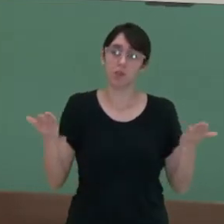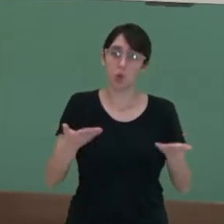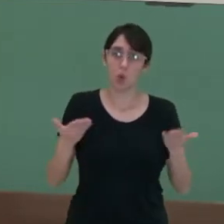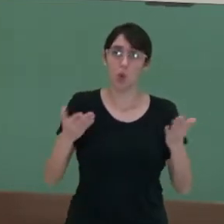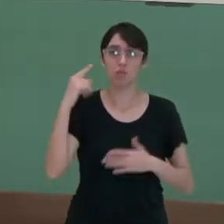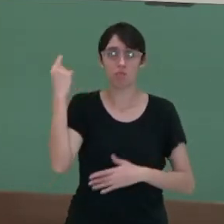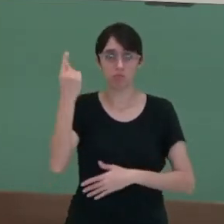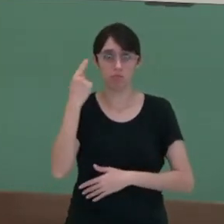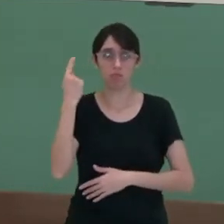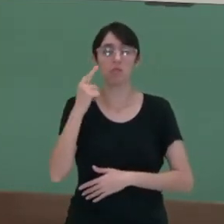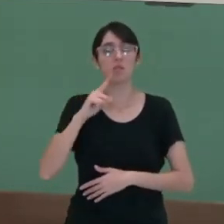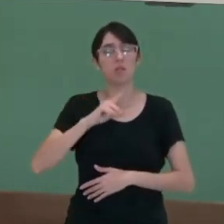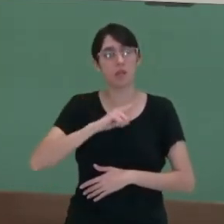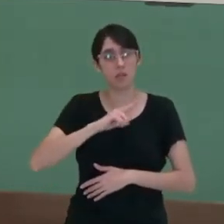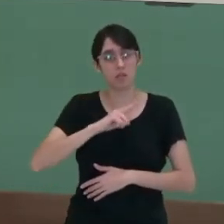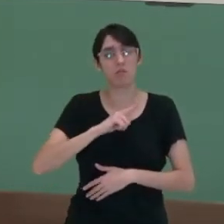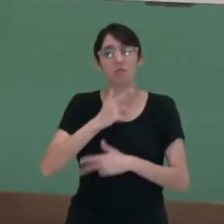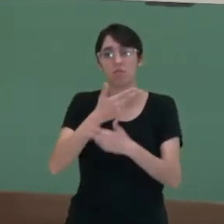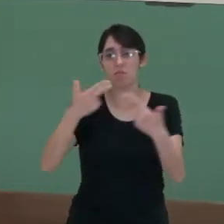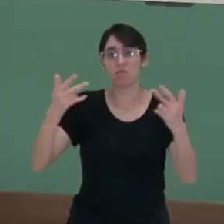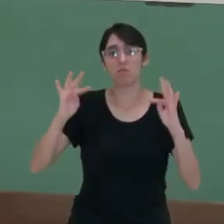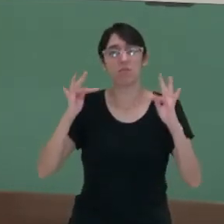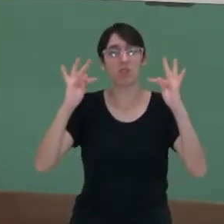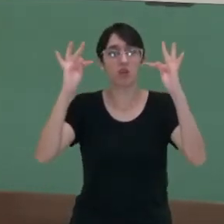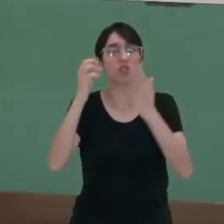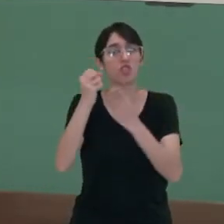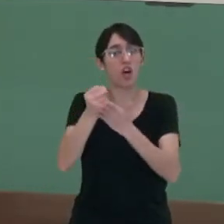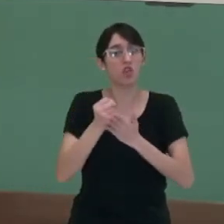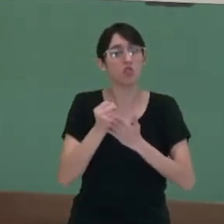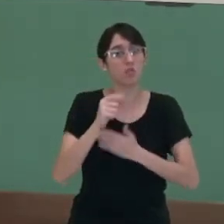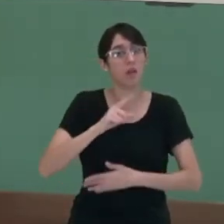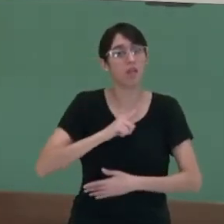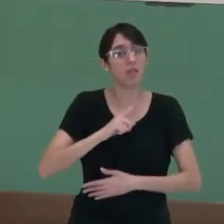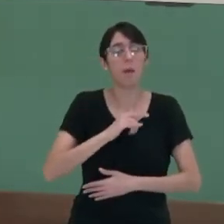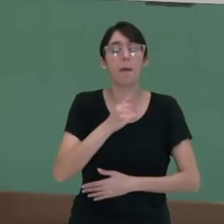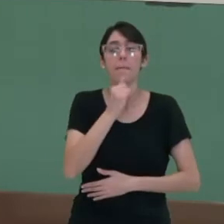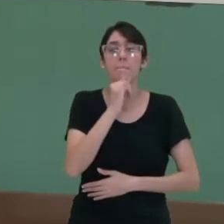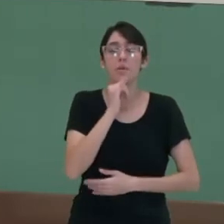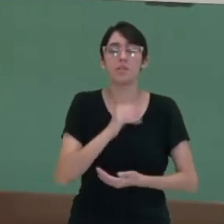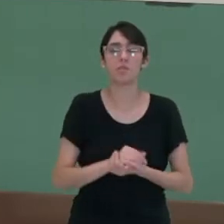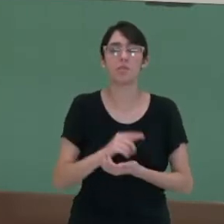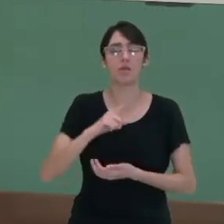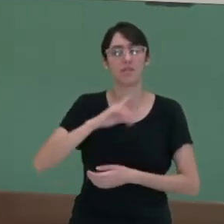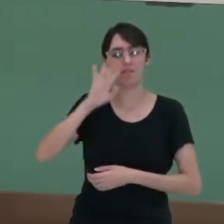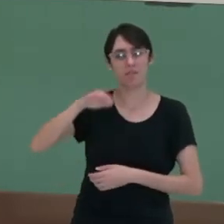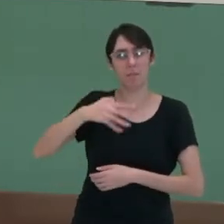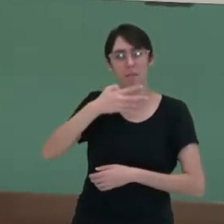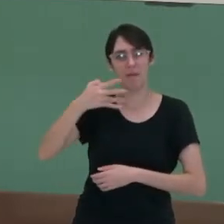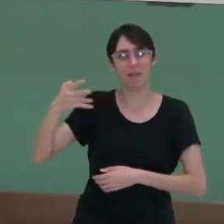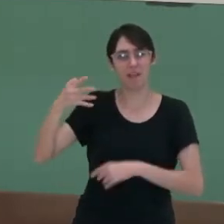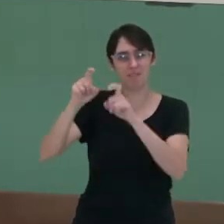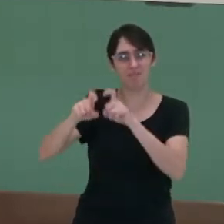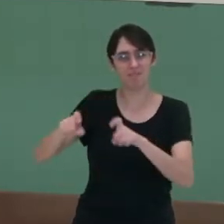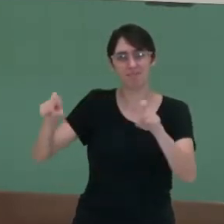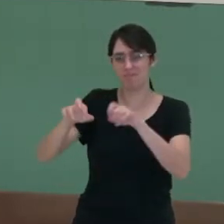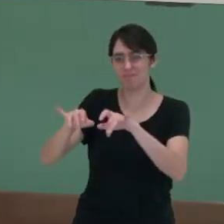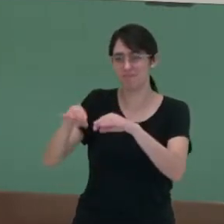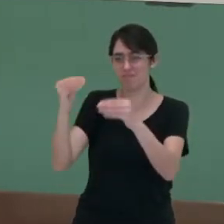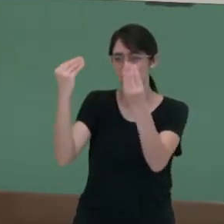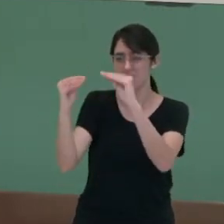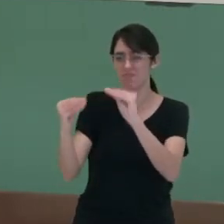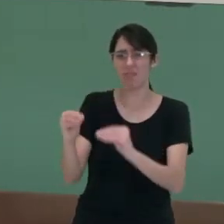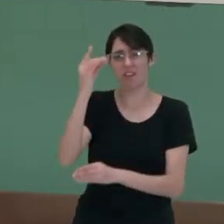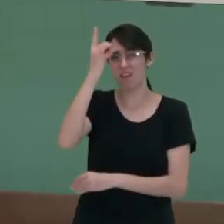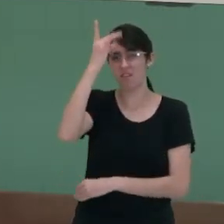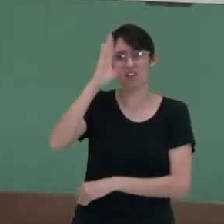tem recursos tecnológicos que facilitam muito. Por exemplo, as planilhas eletrônicas, que vão facilitar para